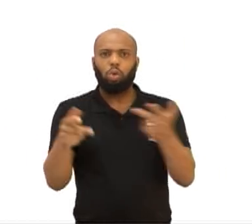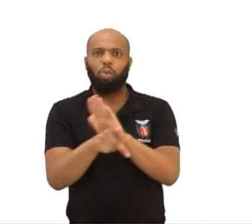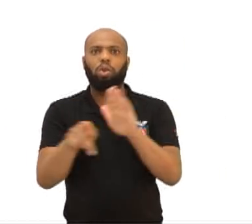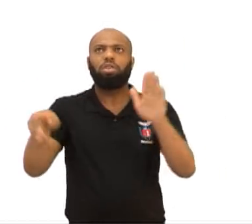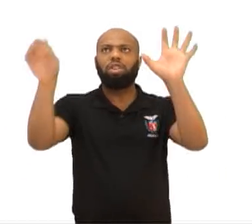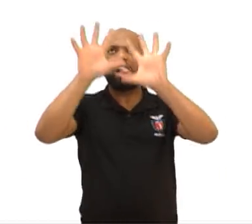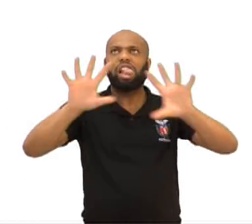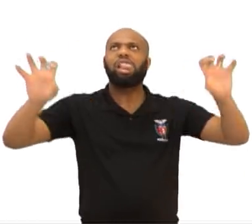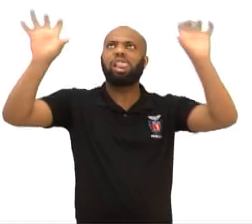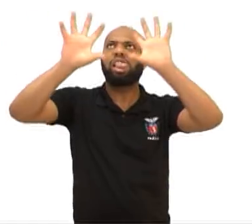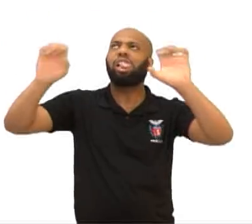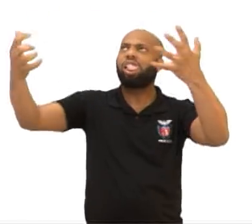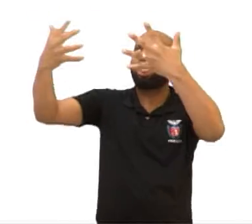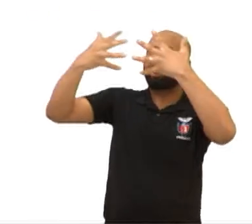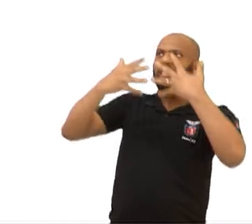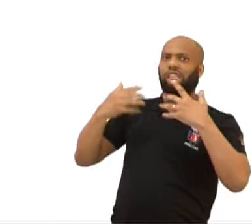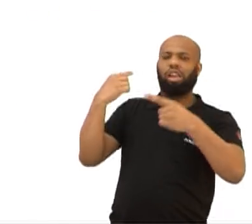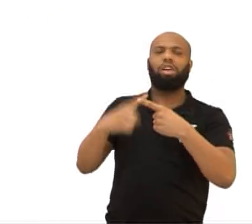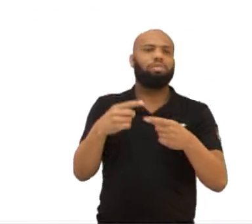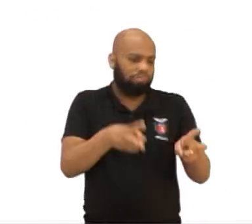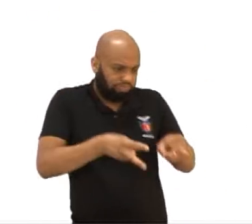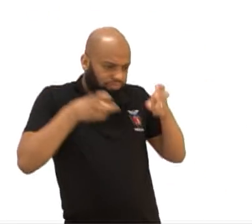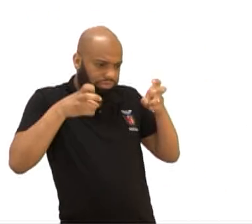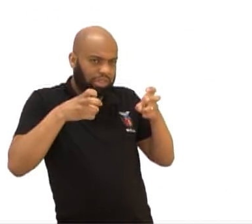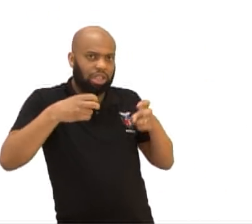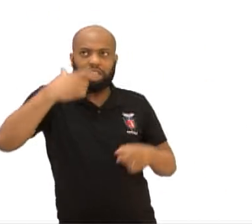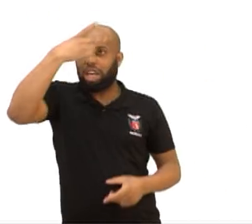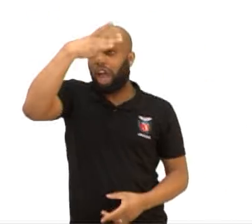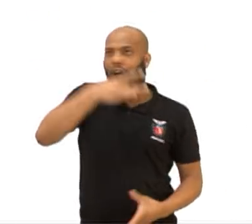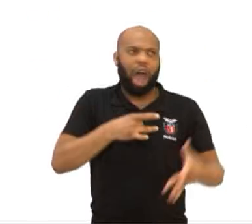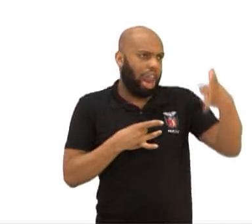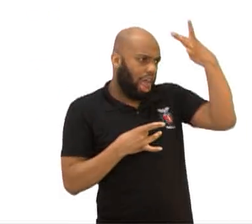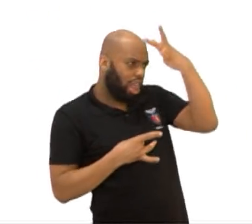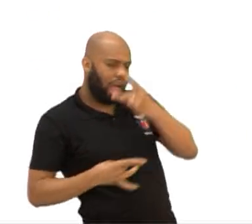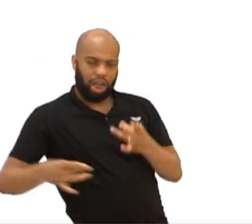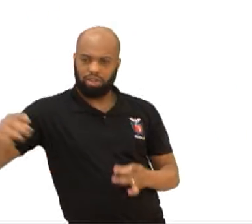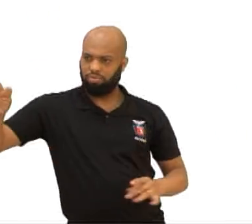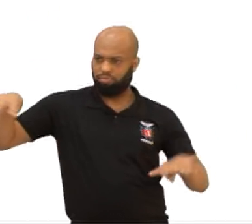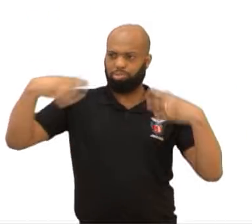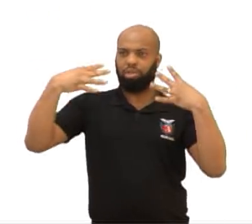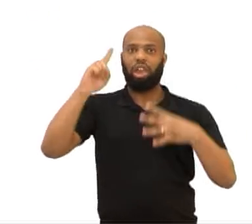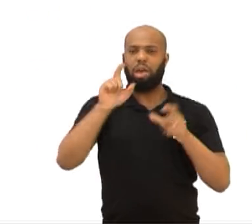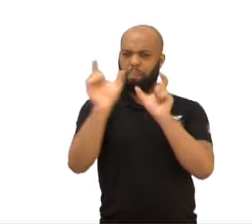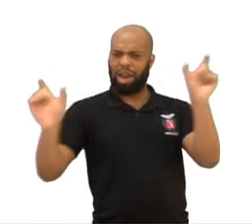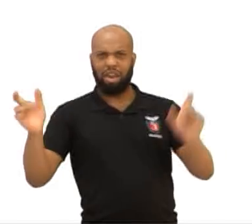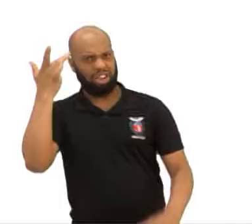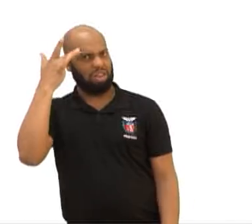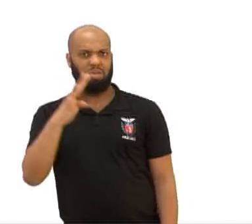espessas que me cobriam. Percebi muitas caras, palavras insensatas.